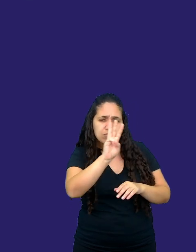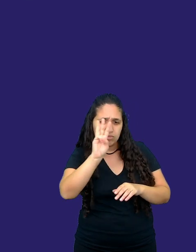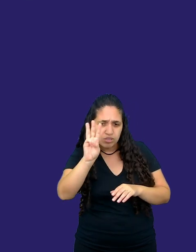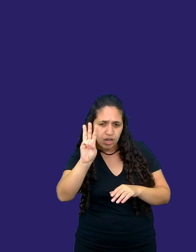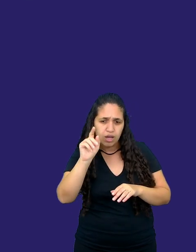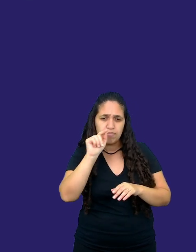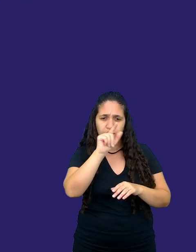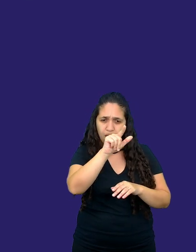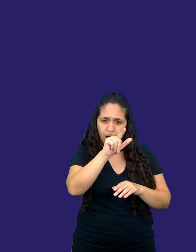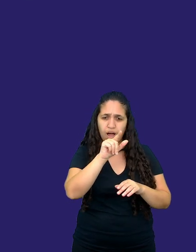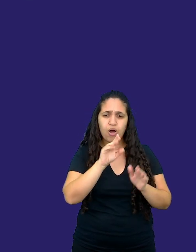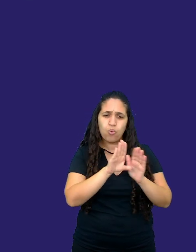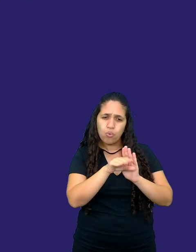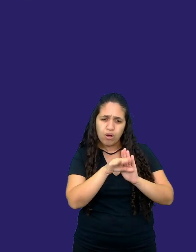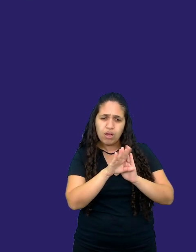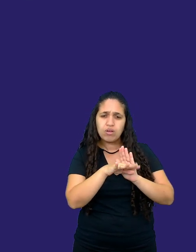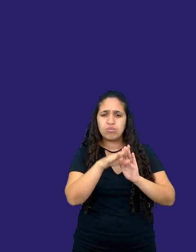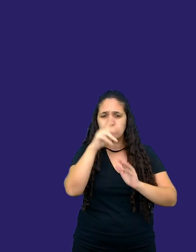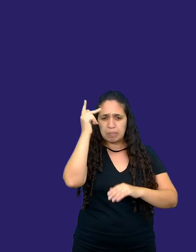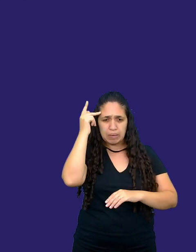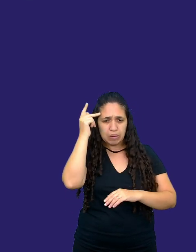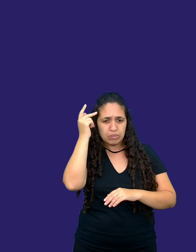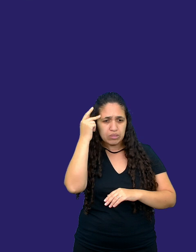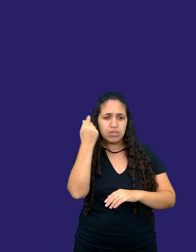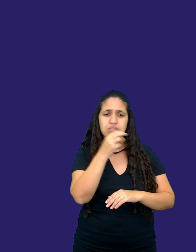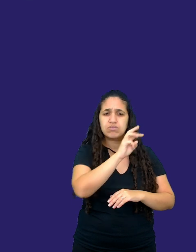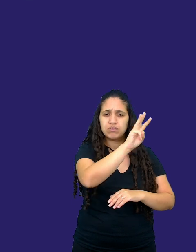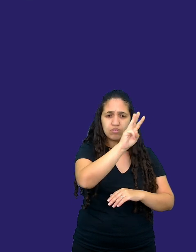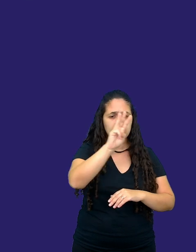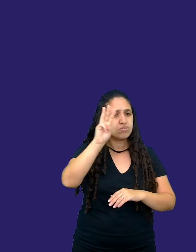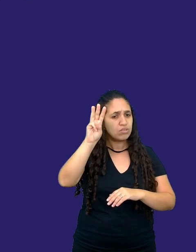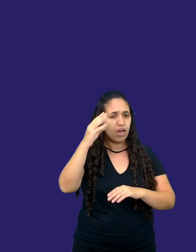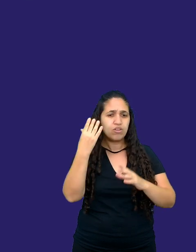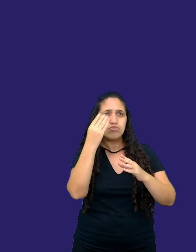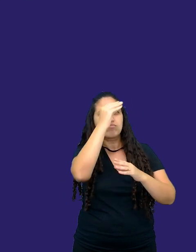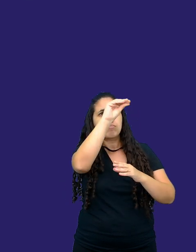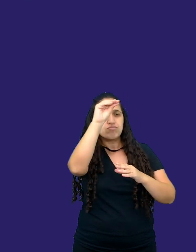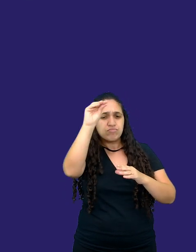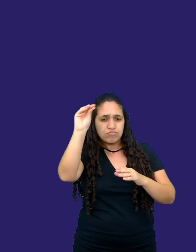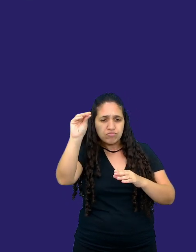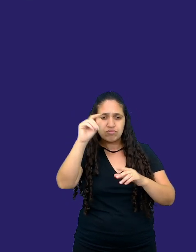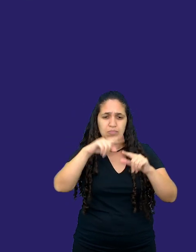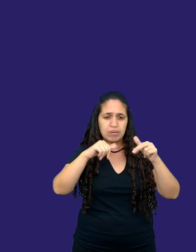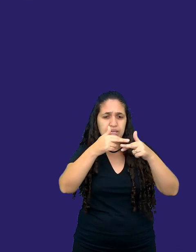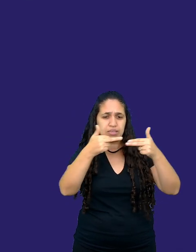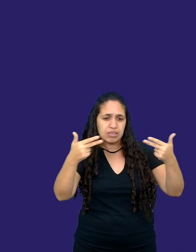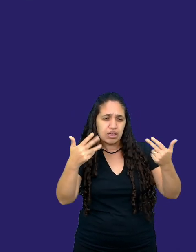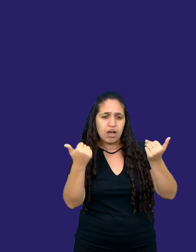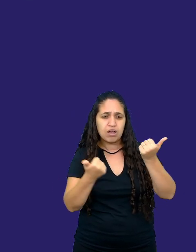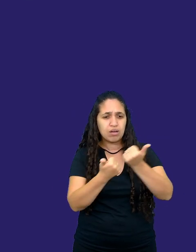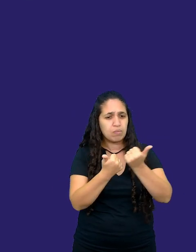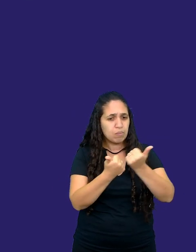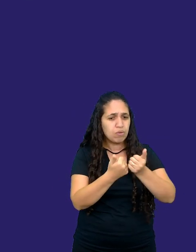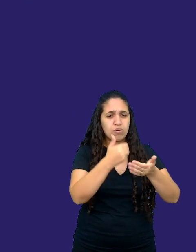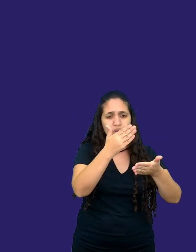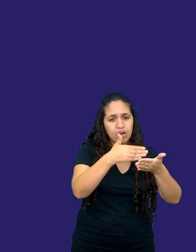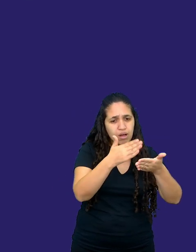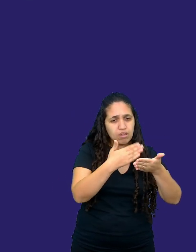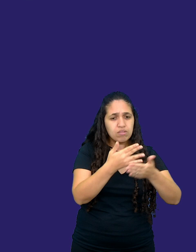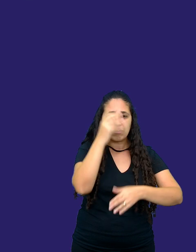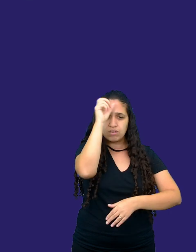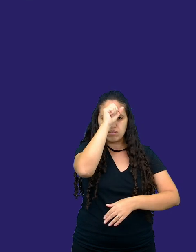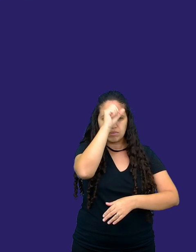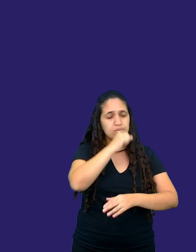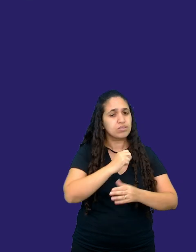do Currículo Paulista, no site, colocar lá materiais de apoio, caderno Aprender